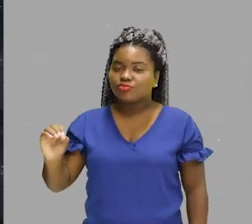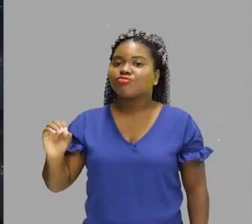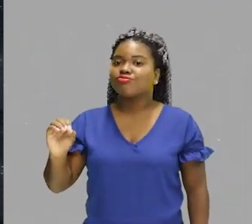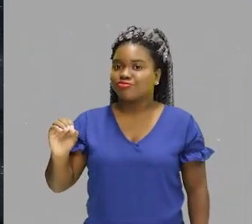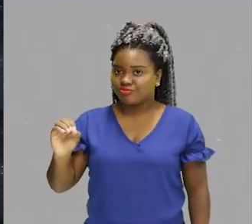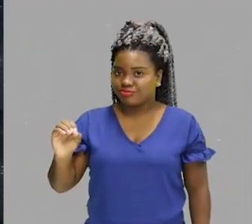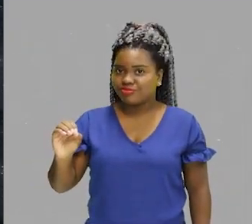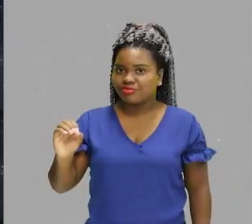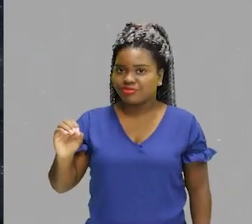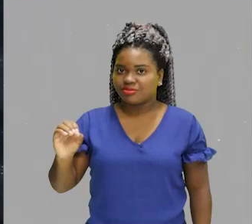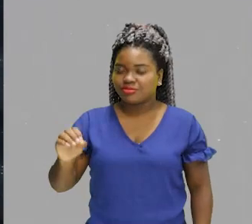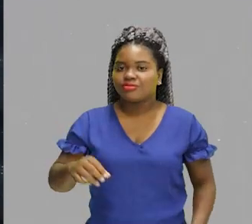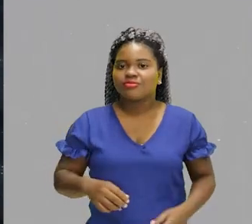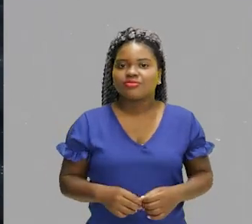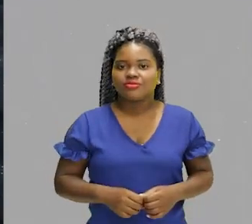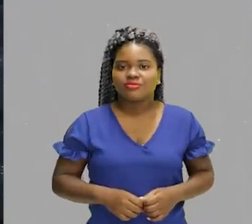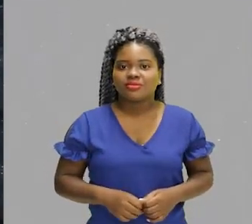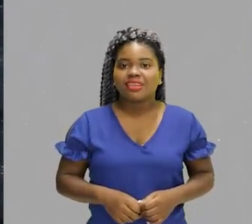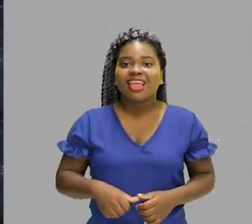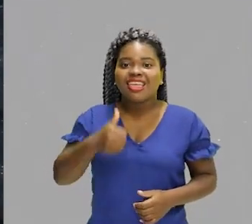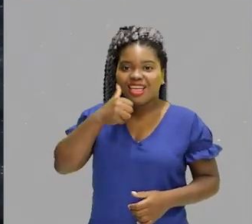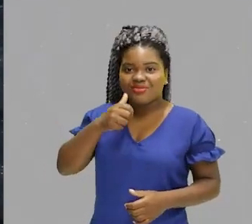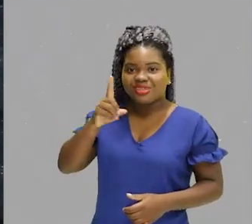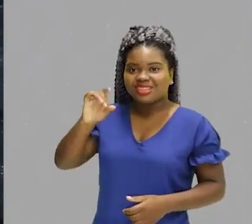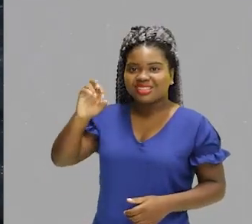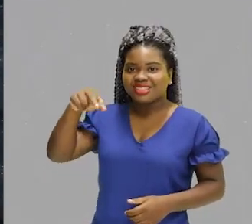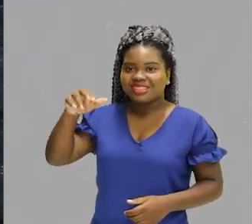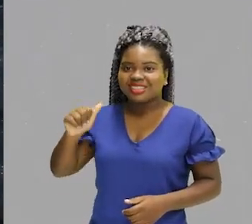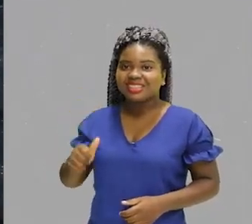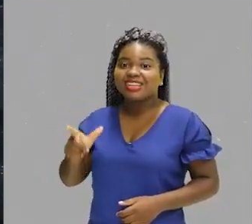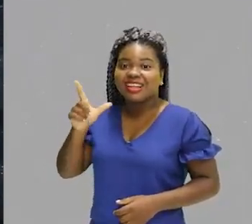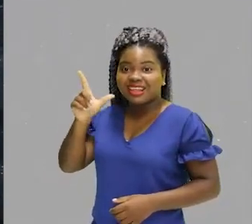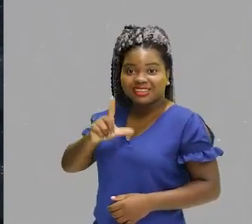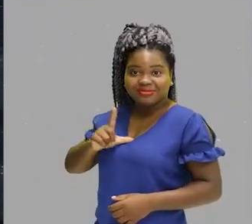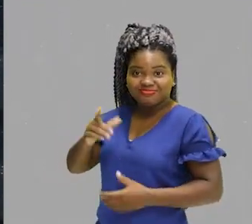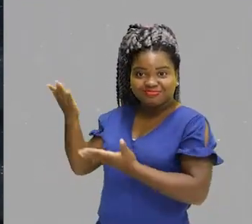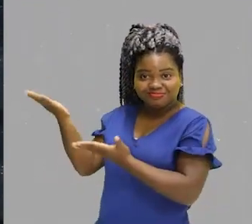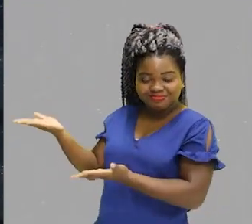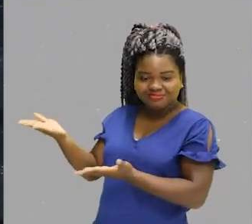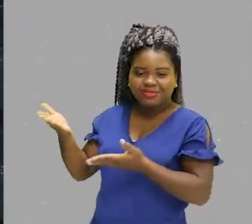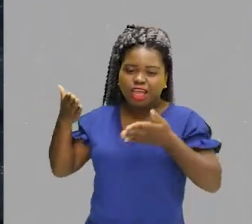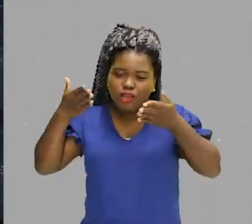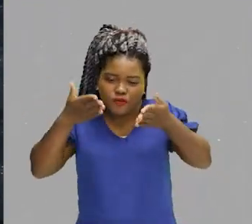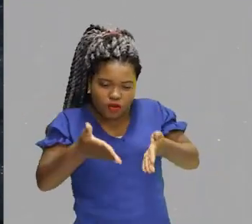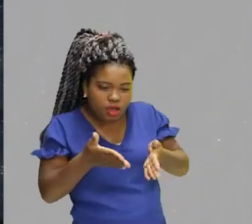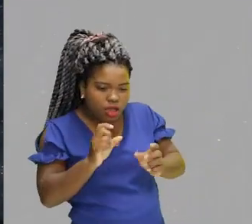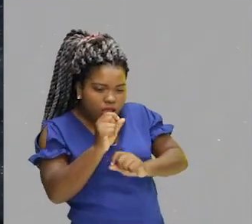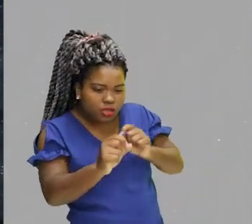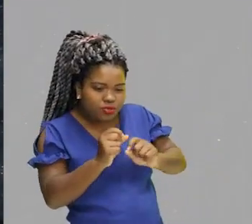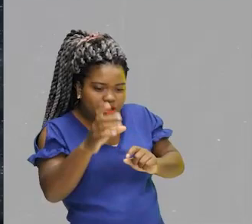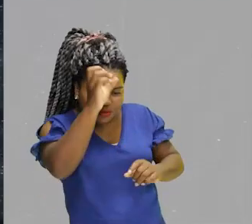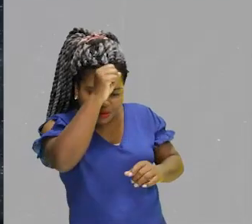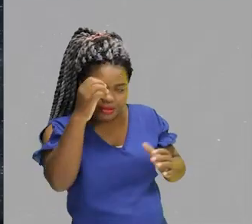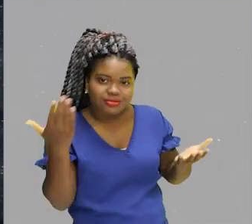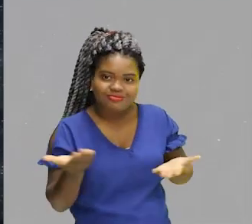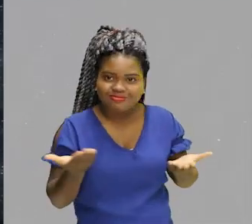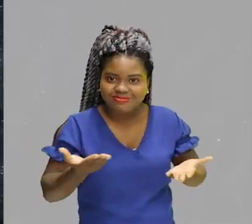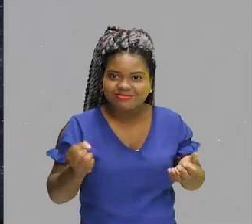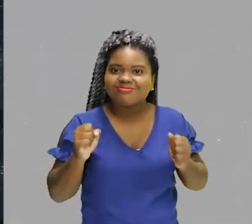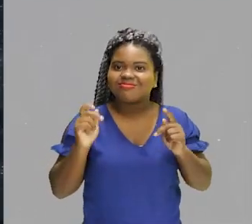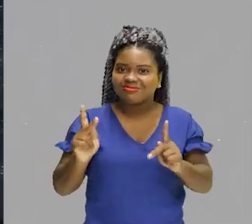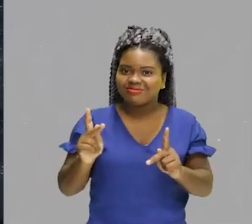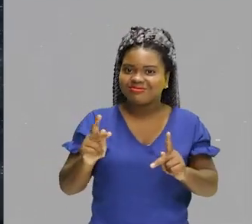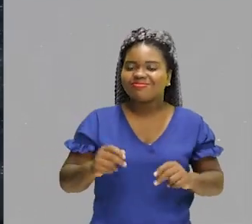de gerúndio. E a Diana está aqui focando, né, o que a gente vai aprender hoje.